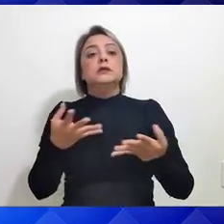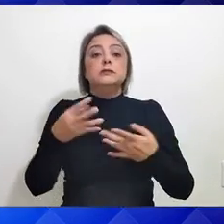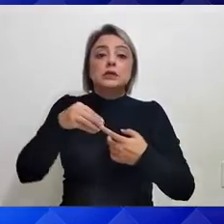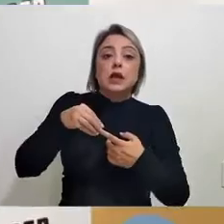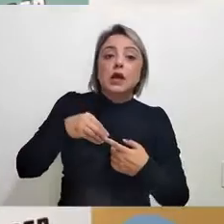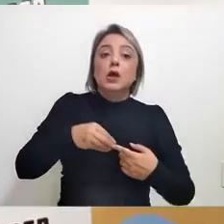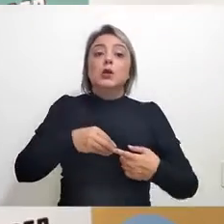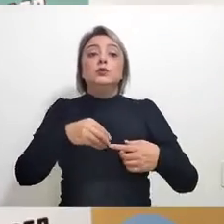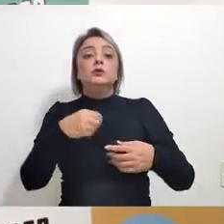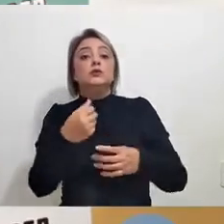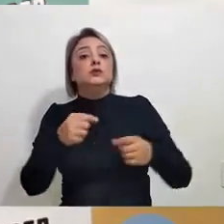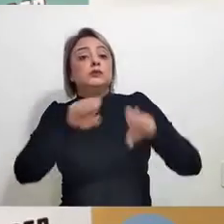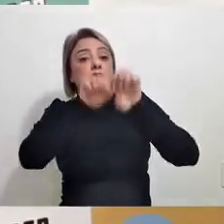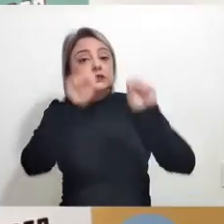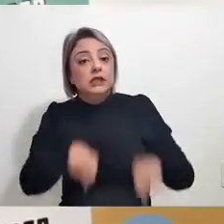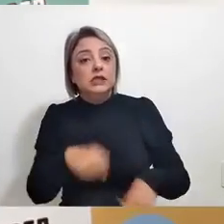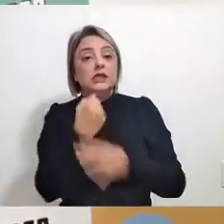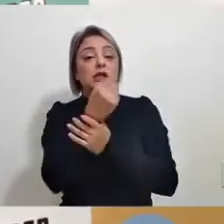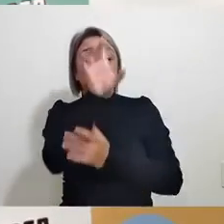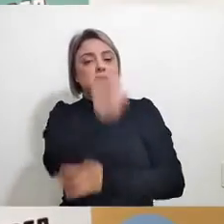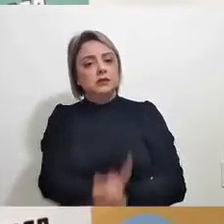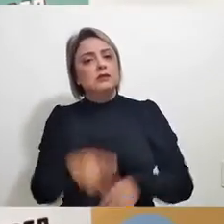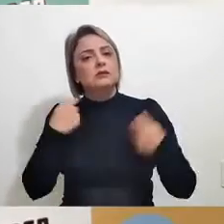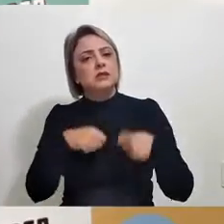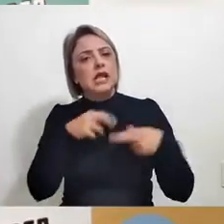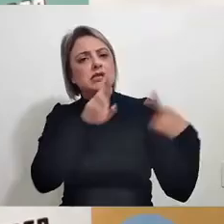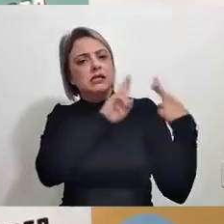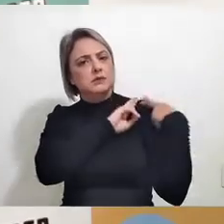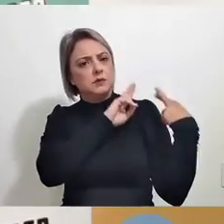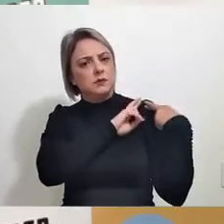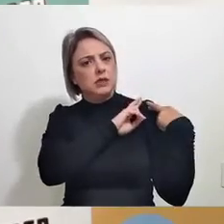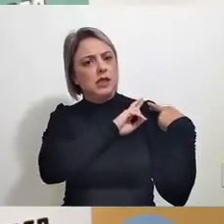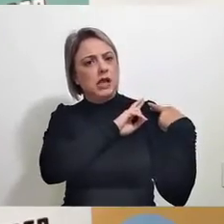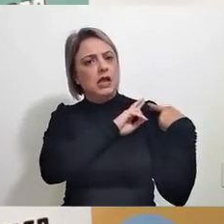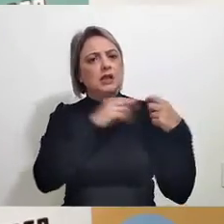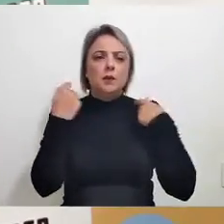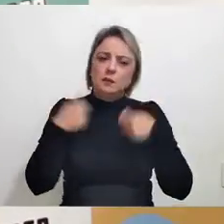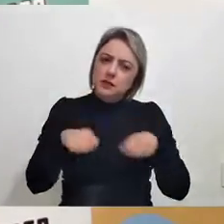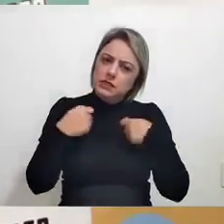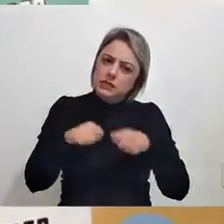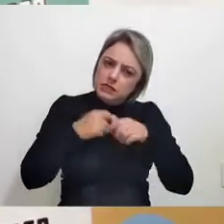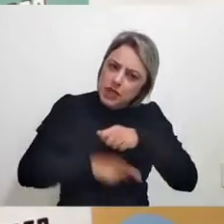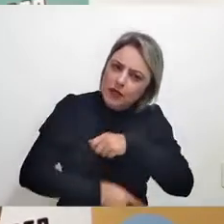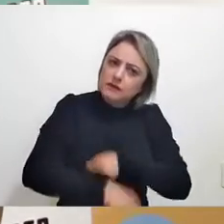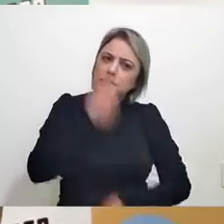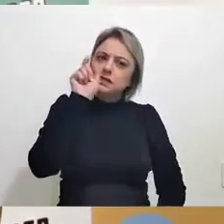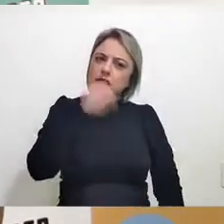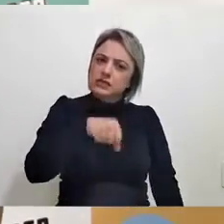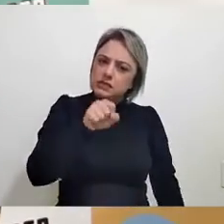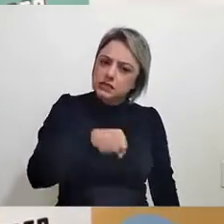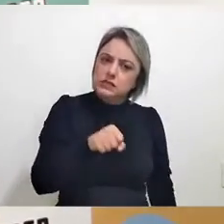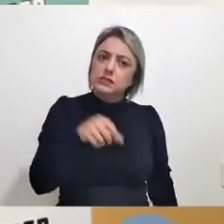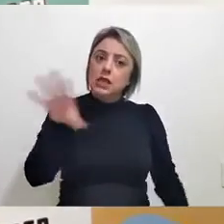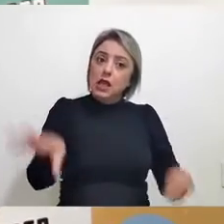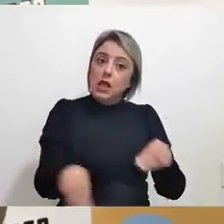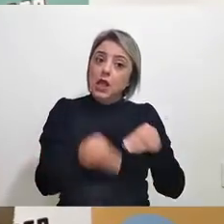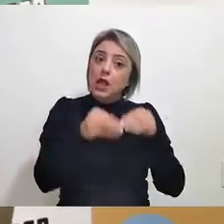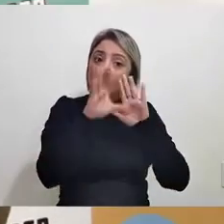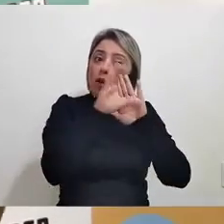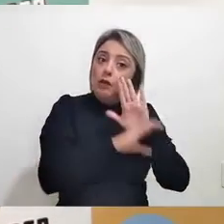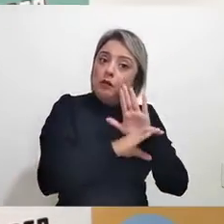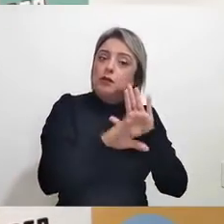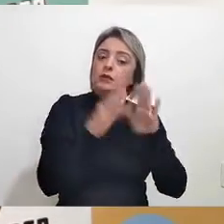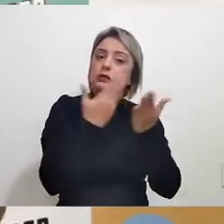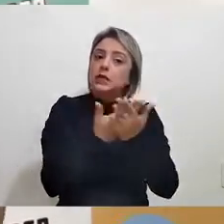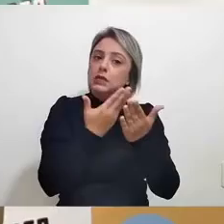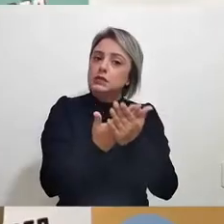também, porque eu fui assessor de imprensa lá da Sedest Mid, 2 anos e pouco, Secretaria do Trabalho, Desenvolvimento Social,